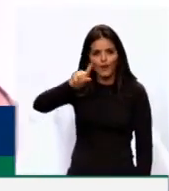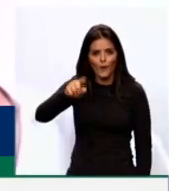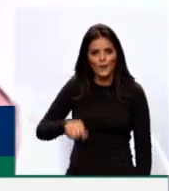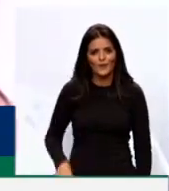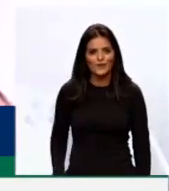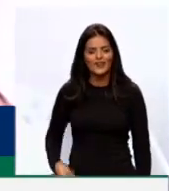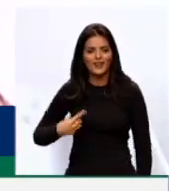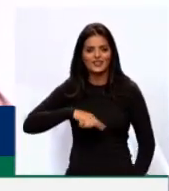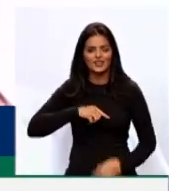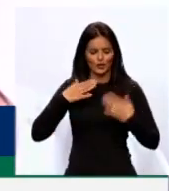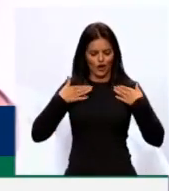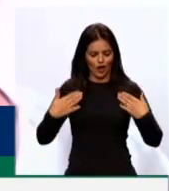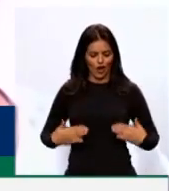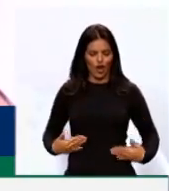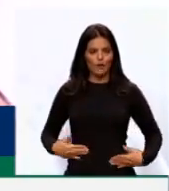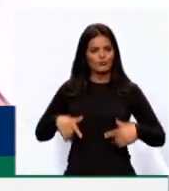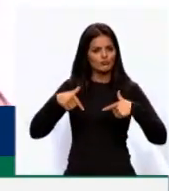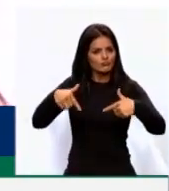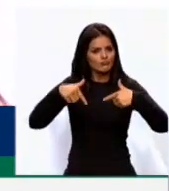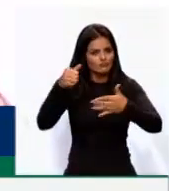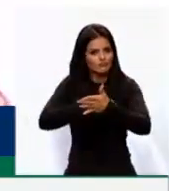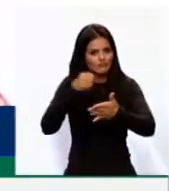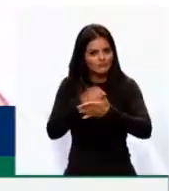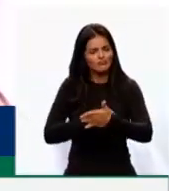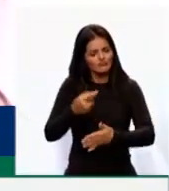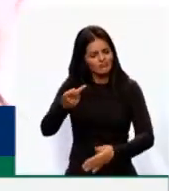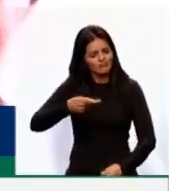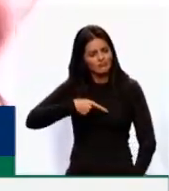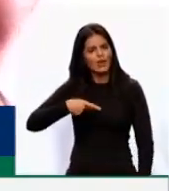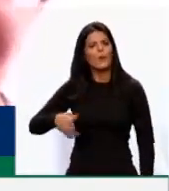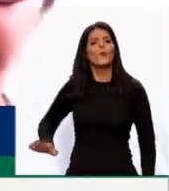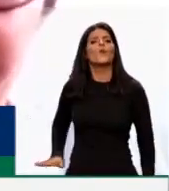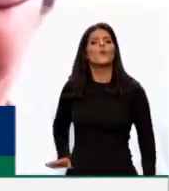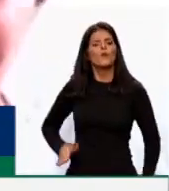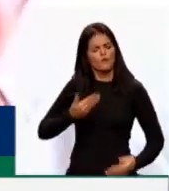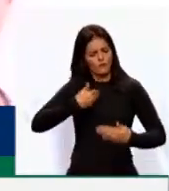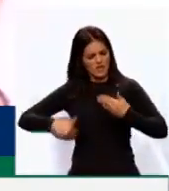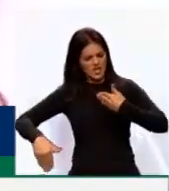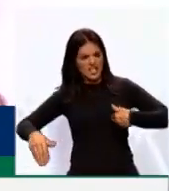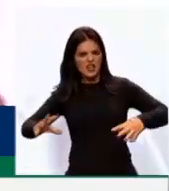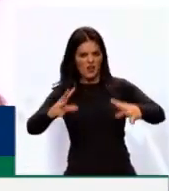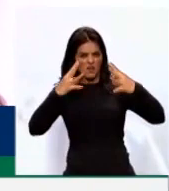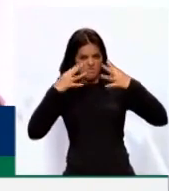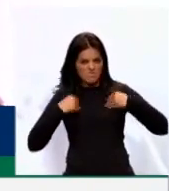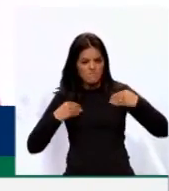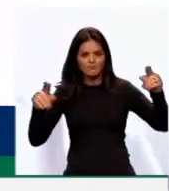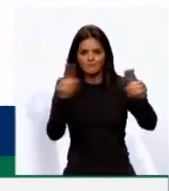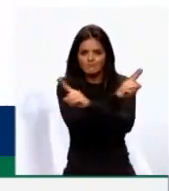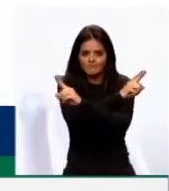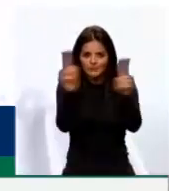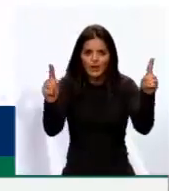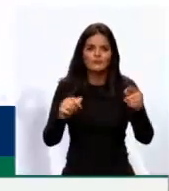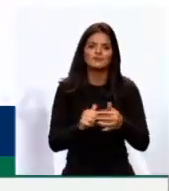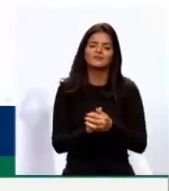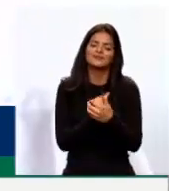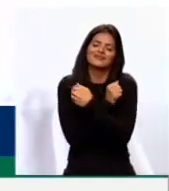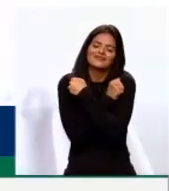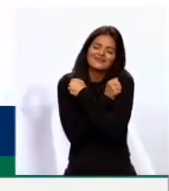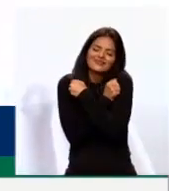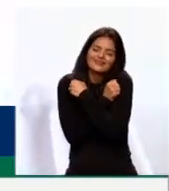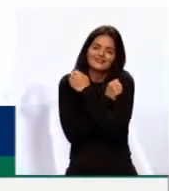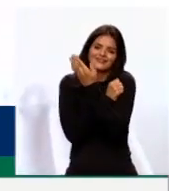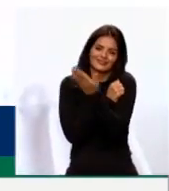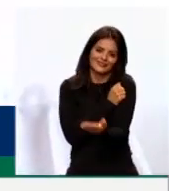que os nossos corpos são os nossos corpos e que a gente não os quer feridos. Então, um abraço grande, um abraço a todas, saudar em